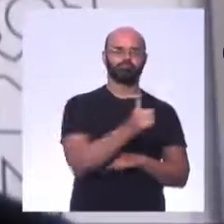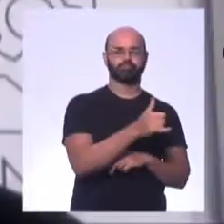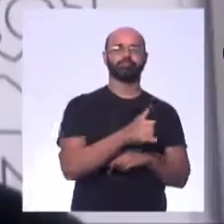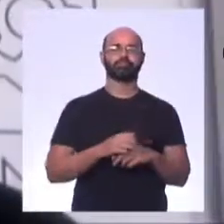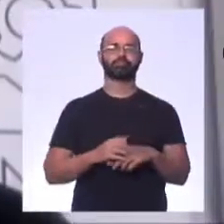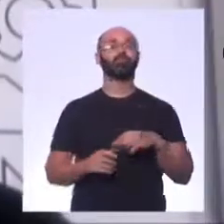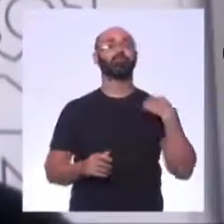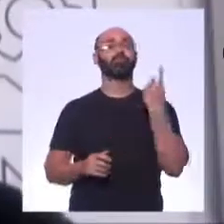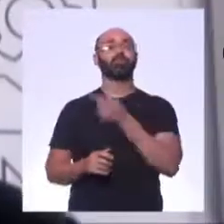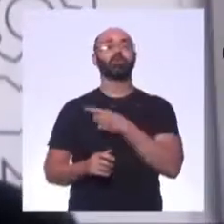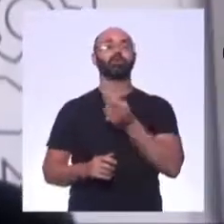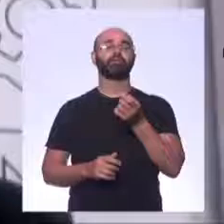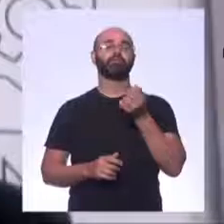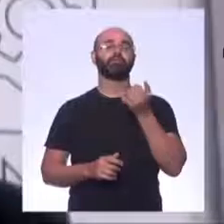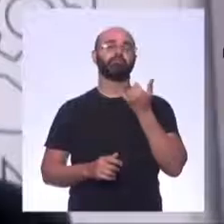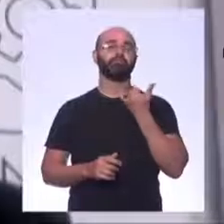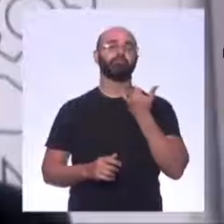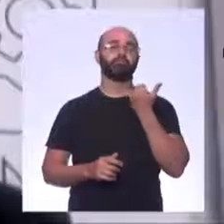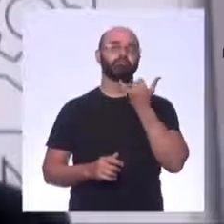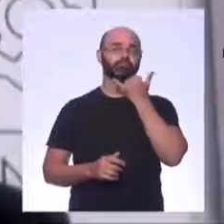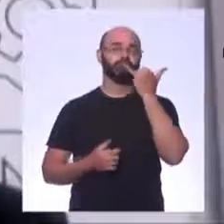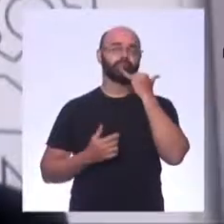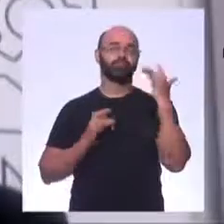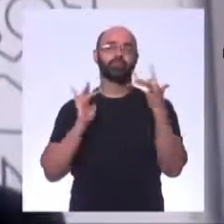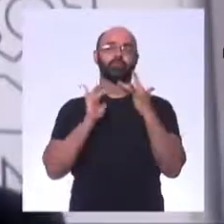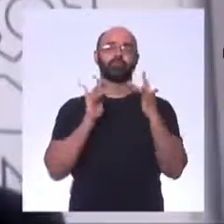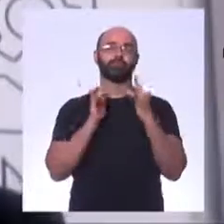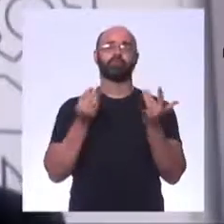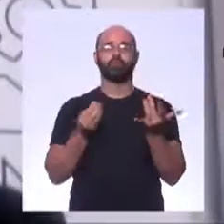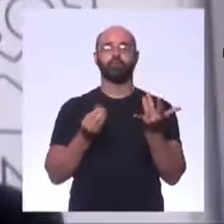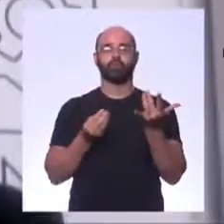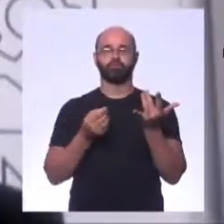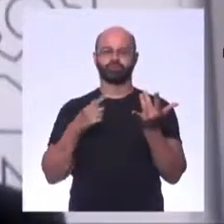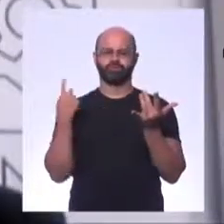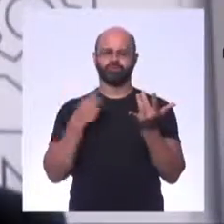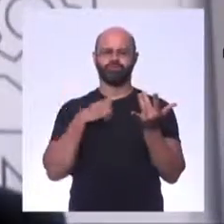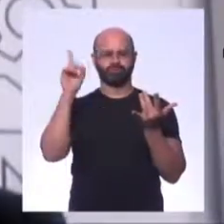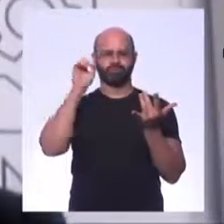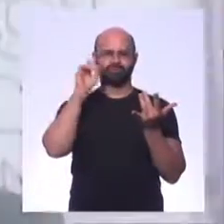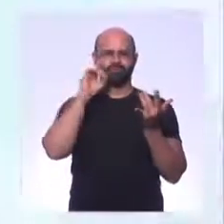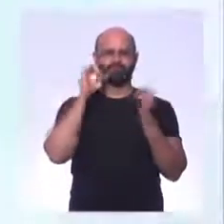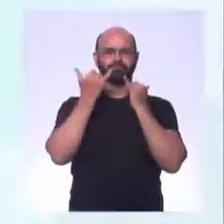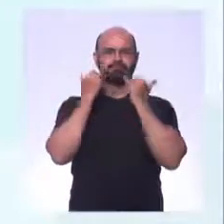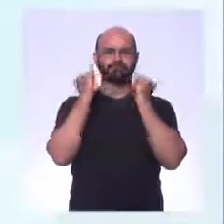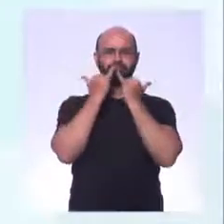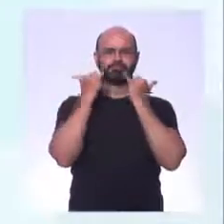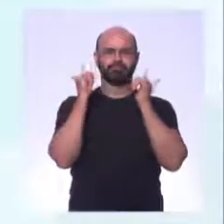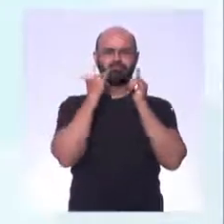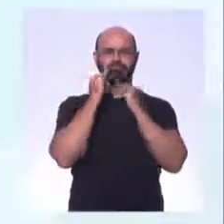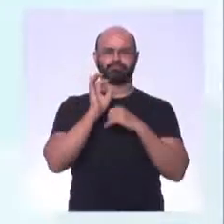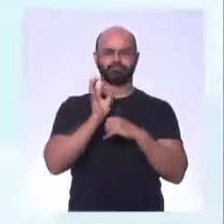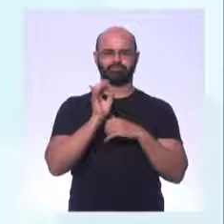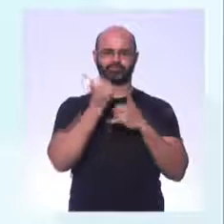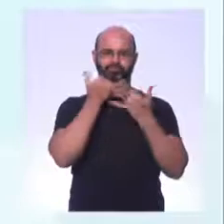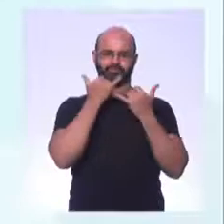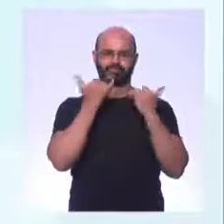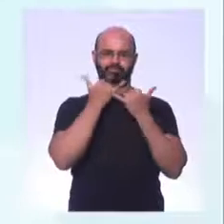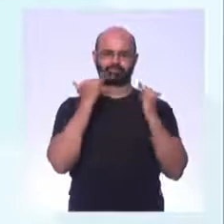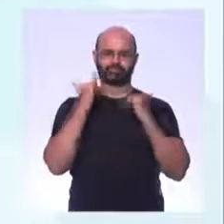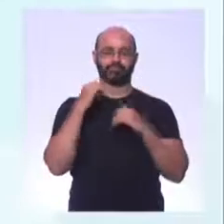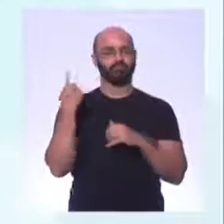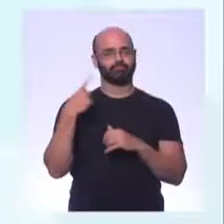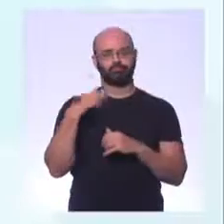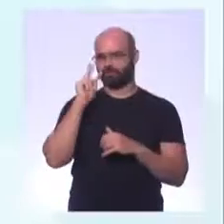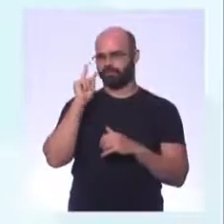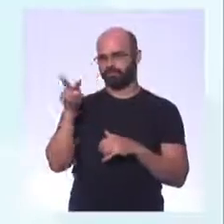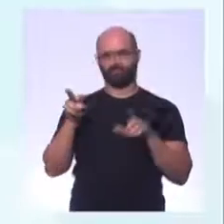elétrica. Nós estamos acostumados a lidar com ela no nosso dia a dia, não é mesmo? Nós não vemos a energia elétrica,